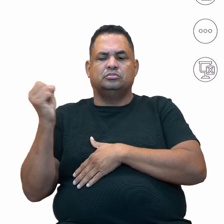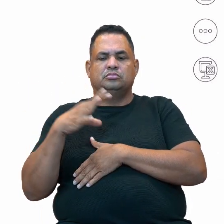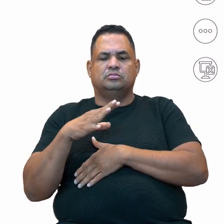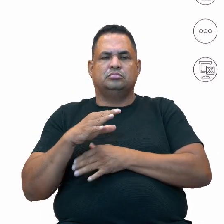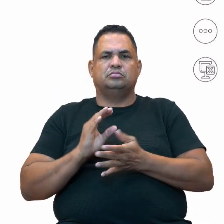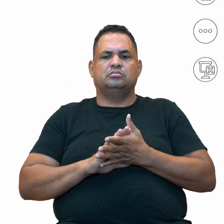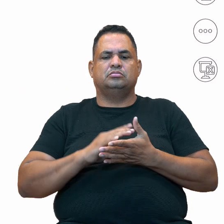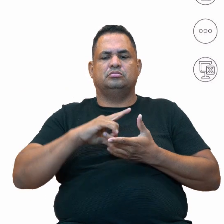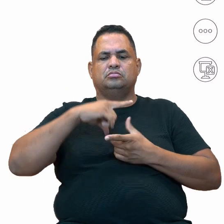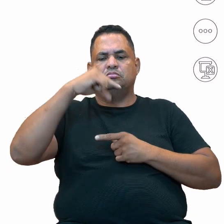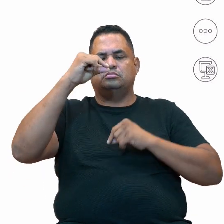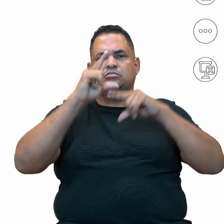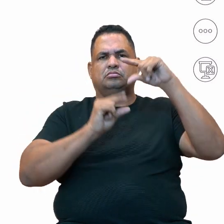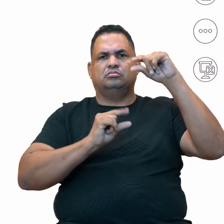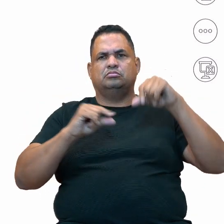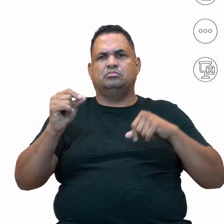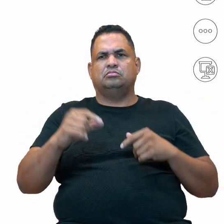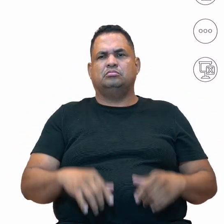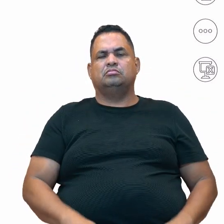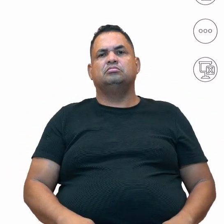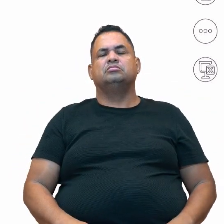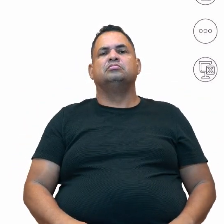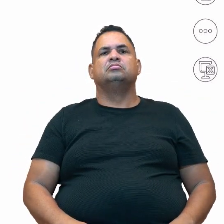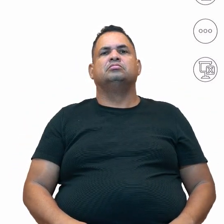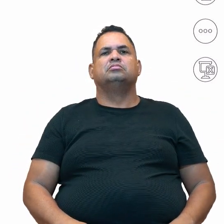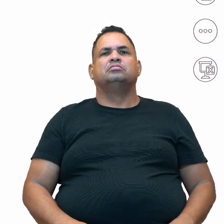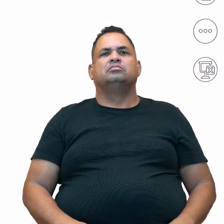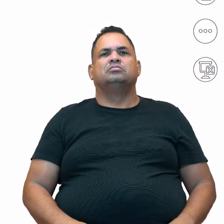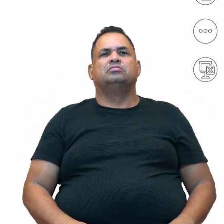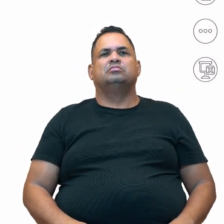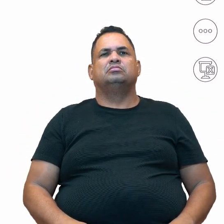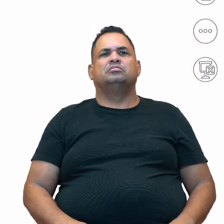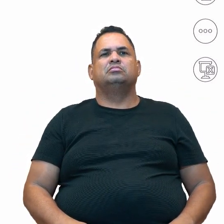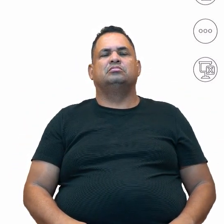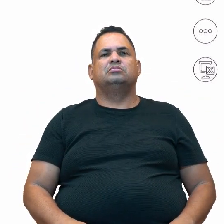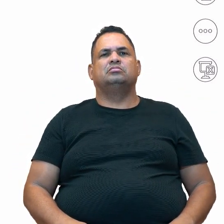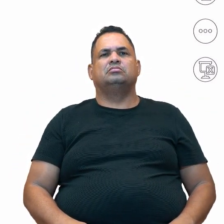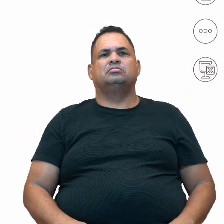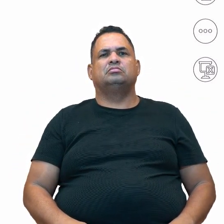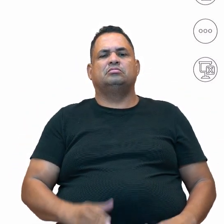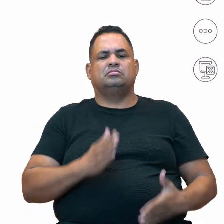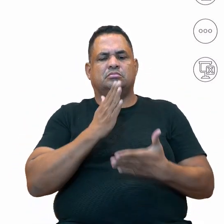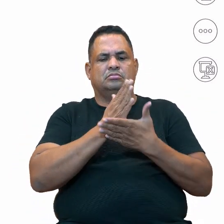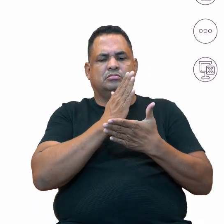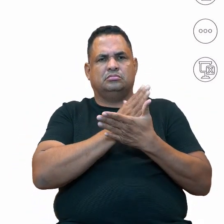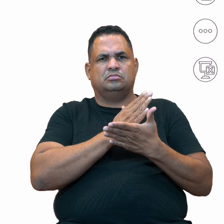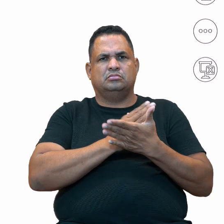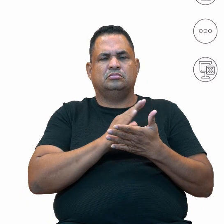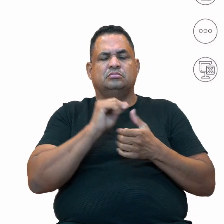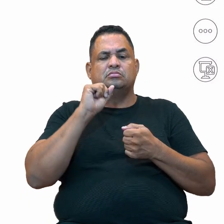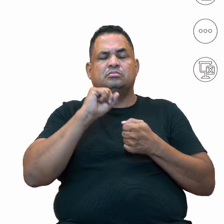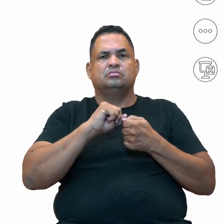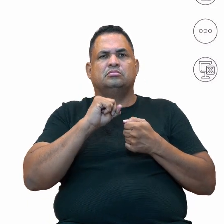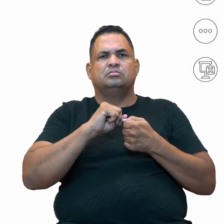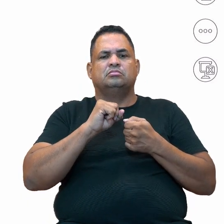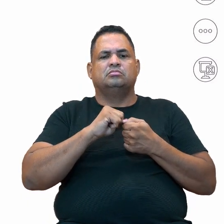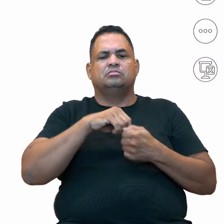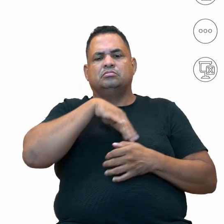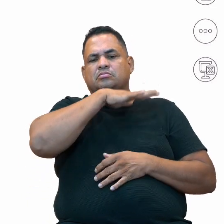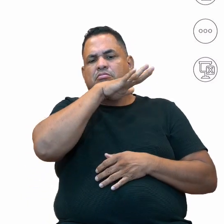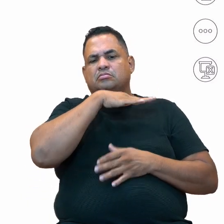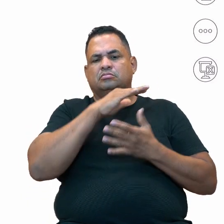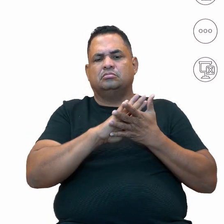planária. Estão entendendo? Então, nos cortes que eu fizer na planária, que é um animal